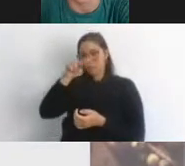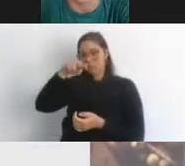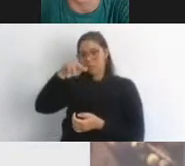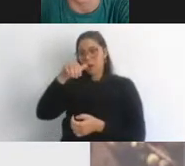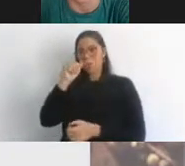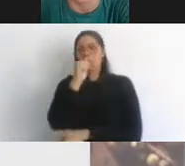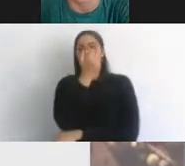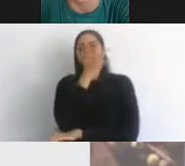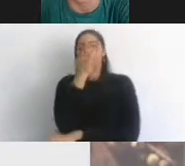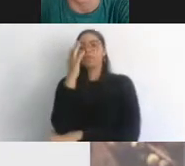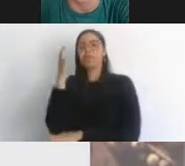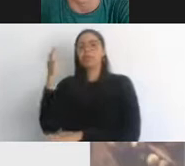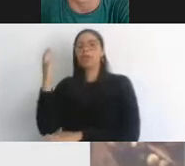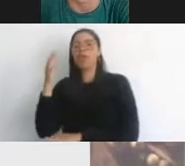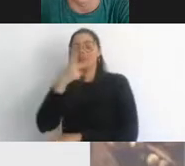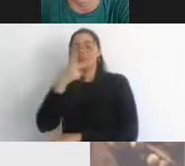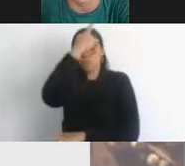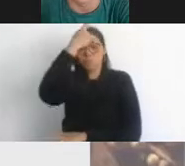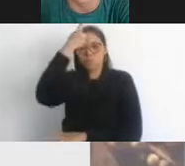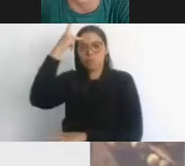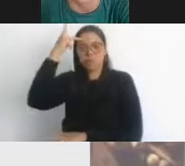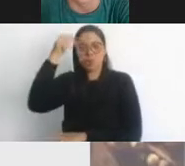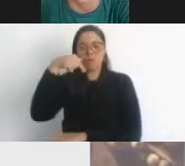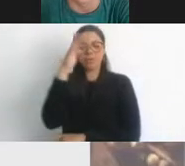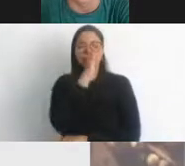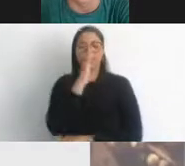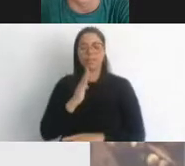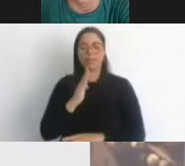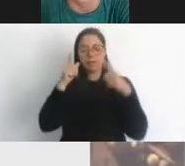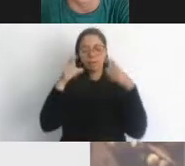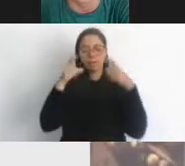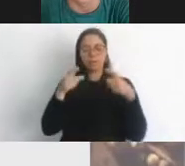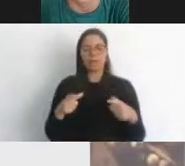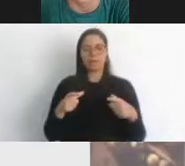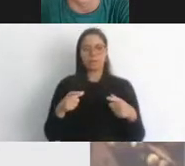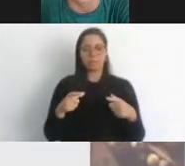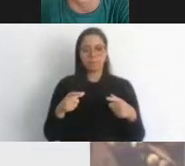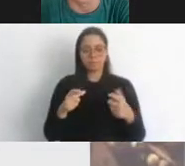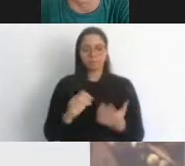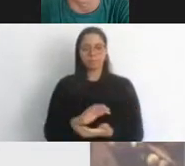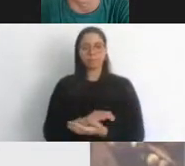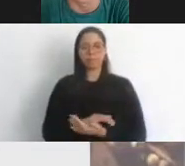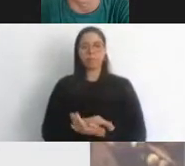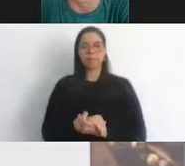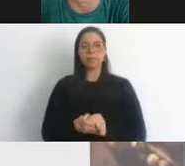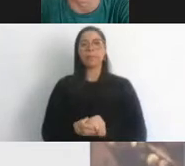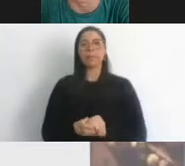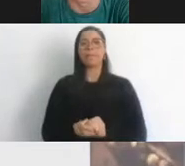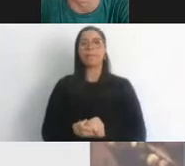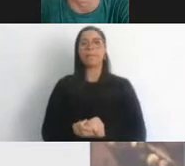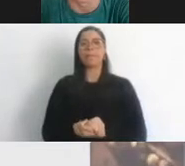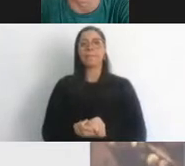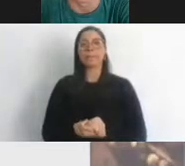e os povos originais brasileiros nesse lugar o ok